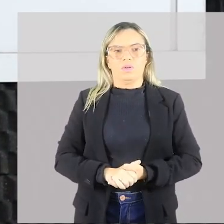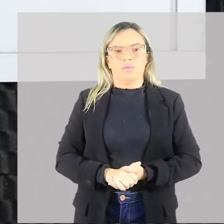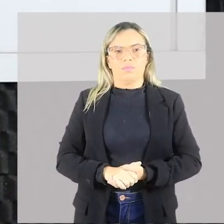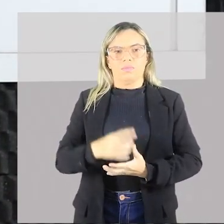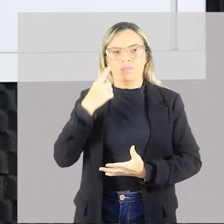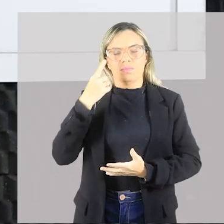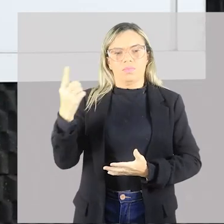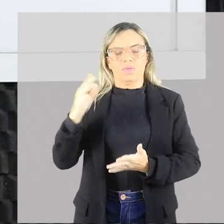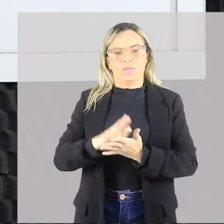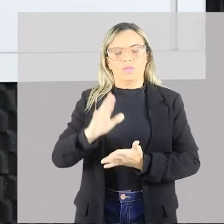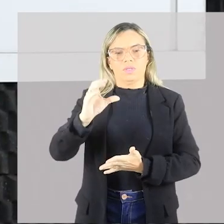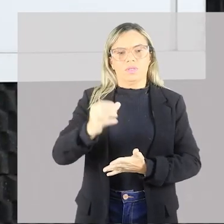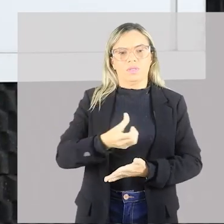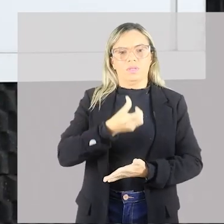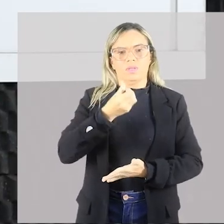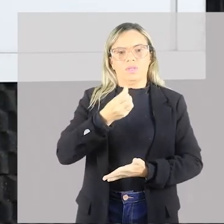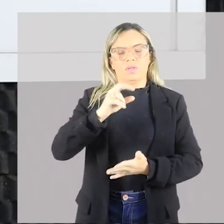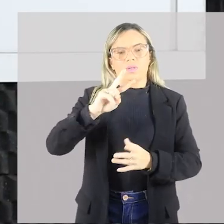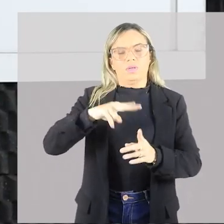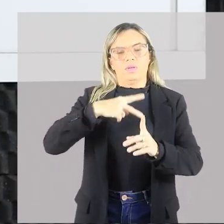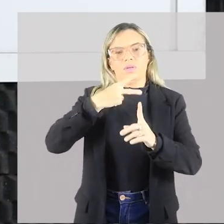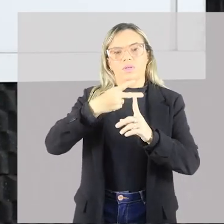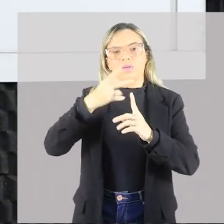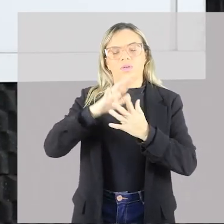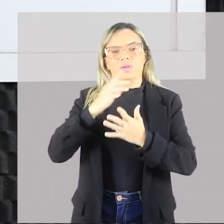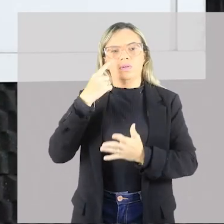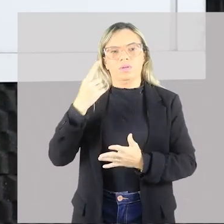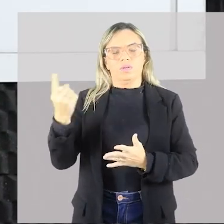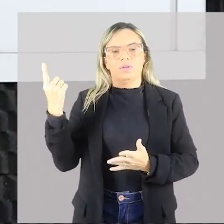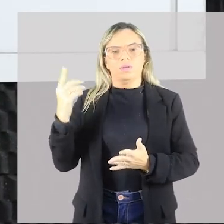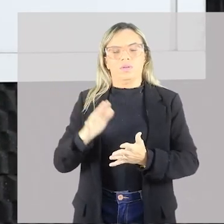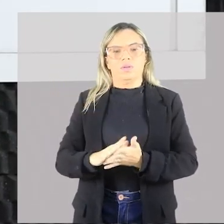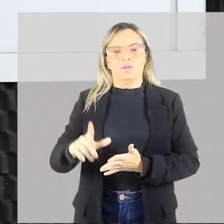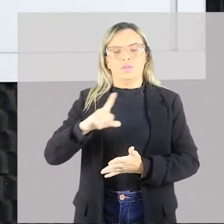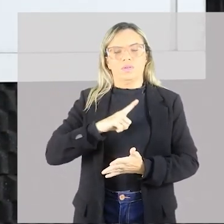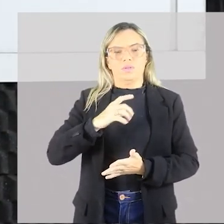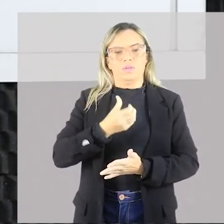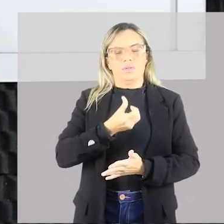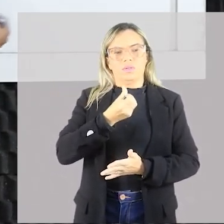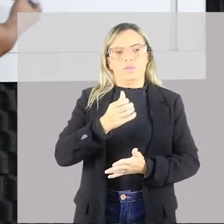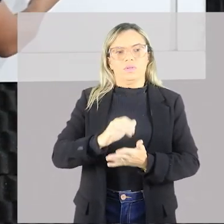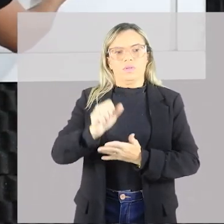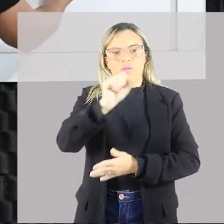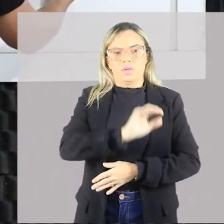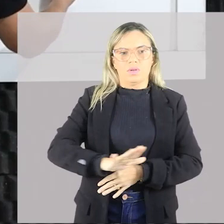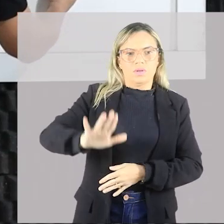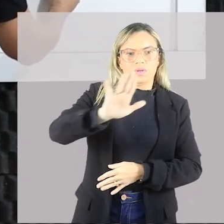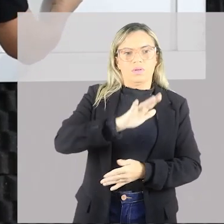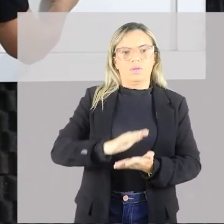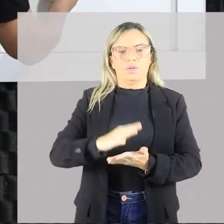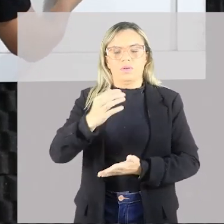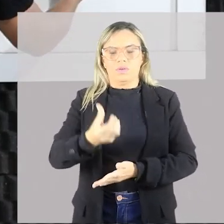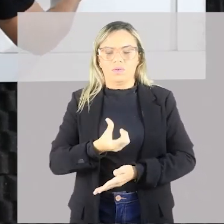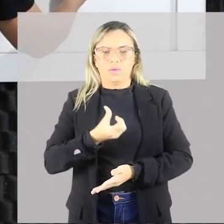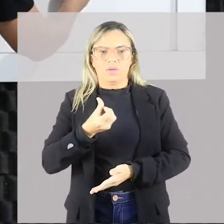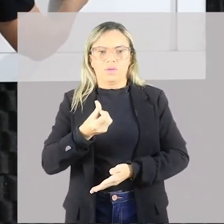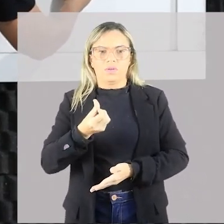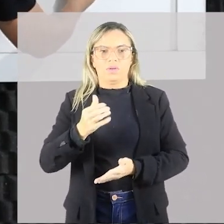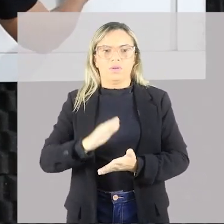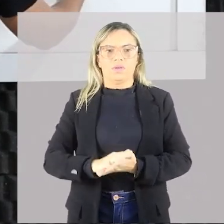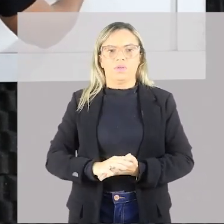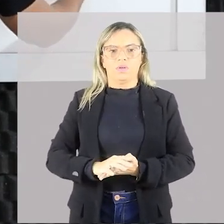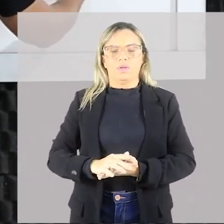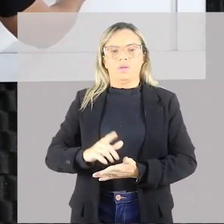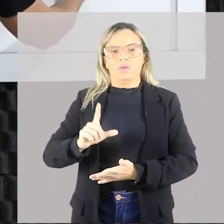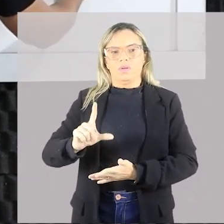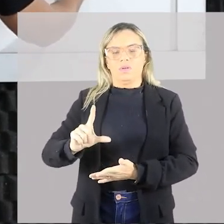L. Se um quadrado é L ao quadrado, eu tenho 6. Então, a área vai ser o quê? 6L ao